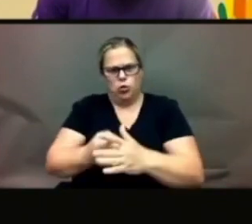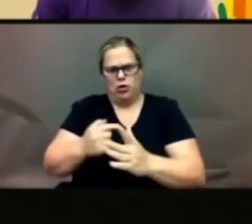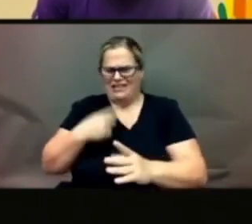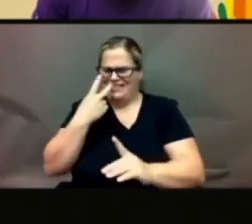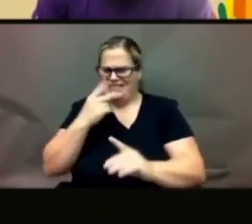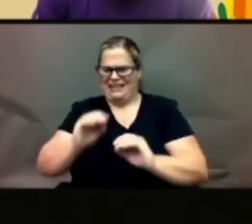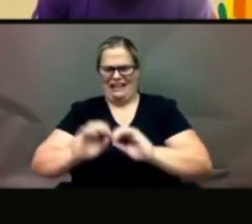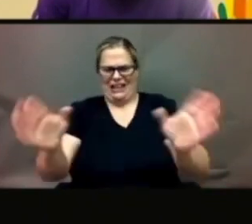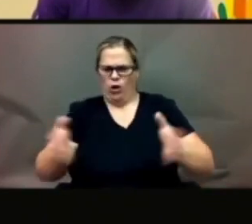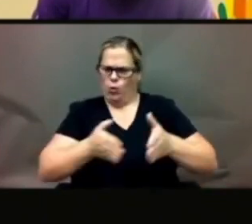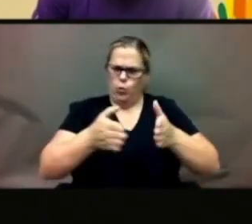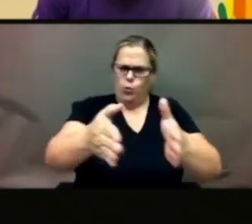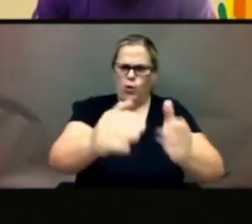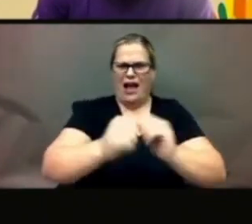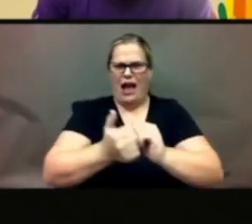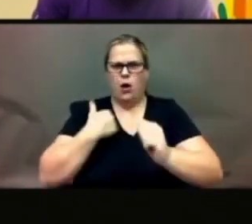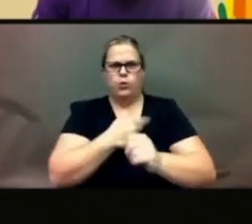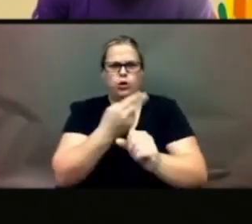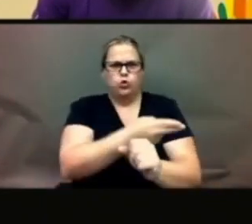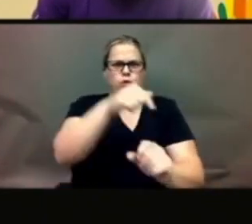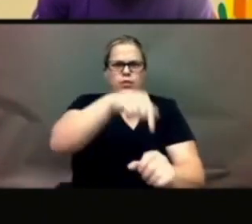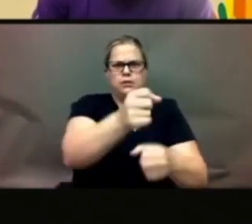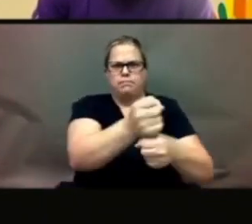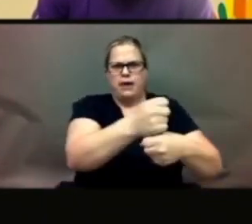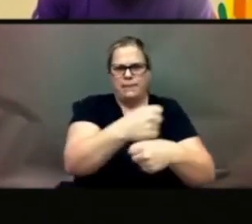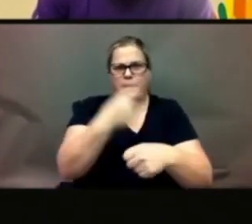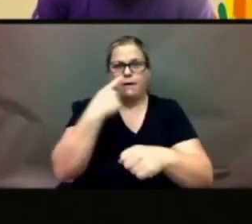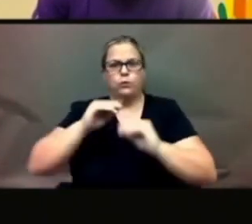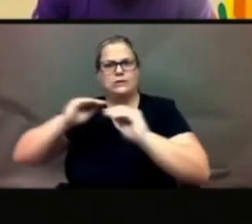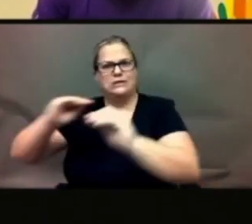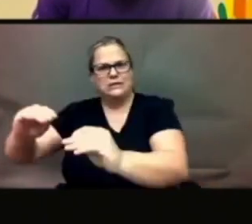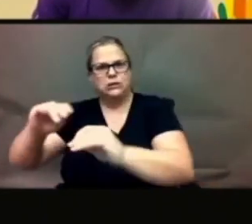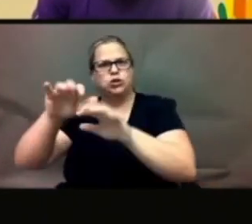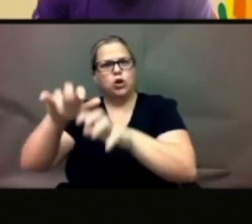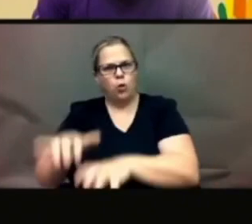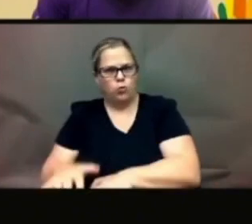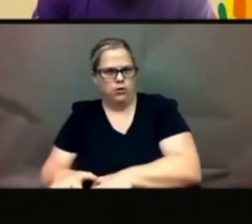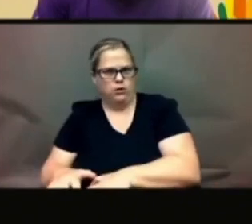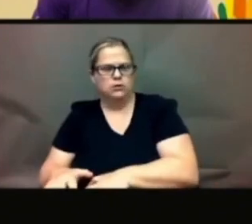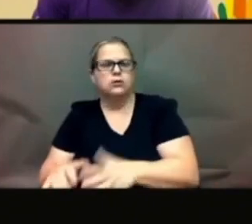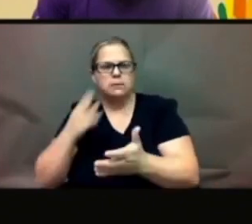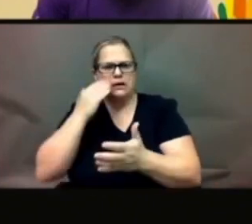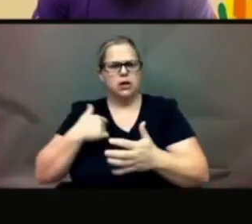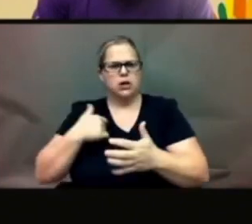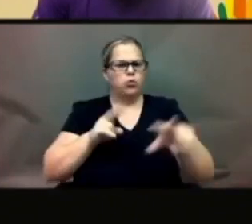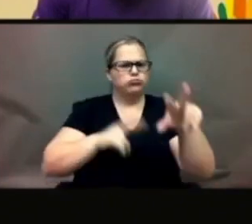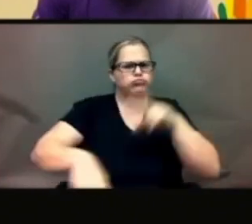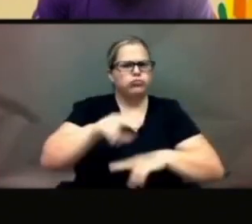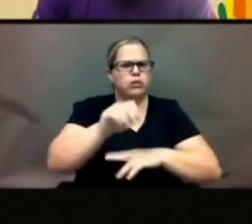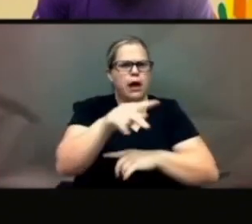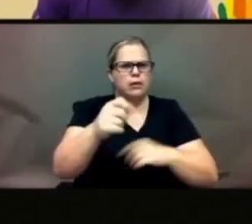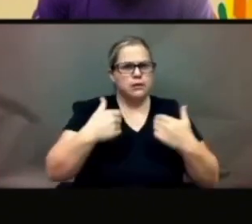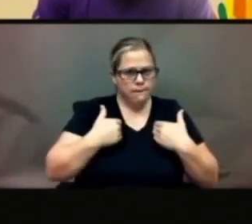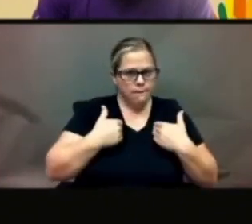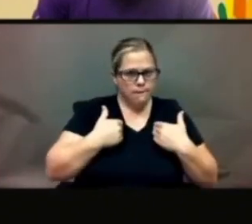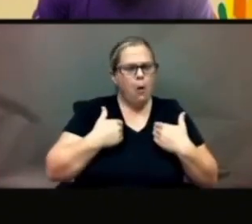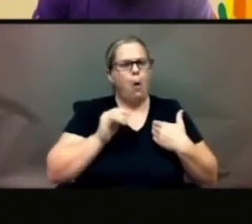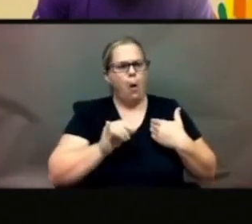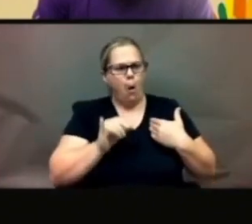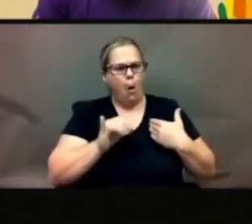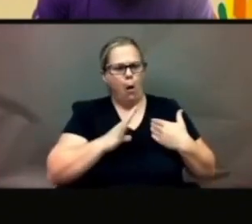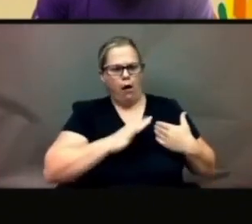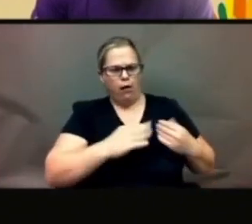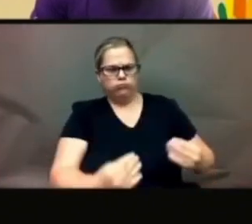do nosso encontro aqui, que nós estamos no meio do caminho, como é que nós podemos ensinar mais sobre isso. Porque nós olhamos para os nossos